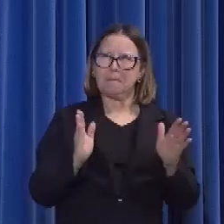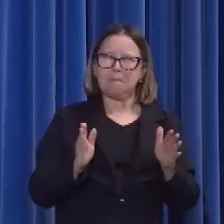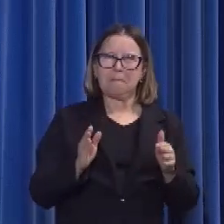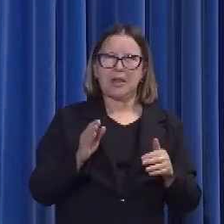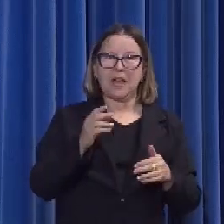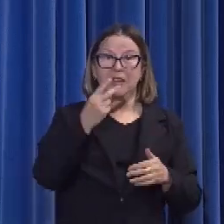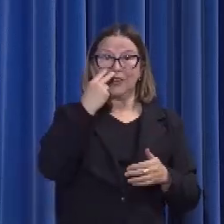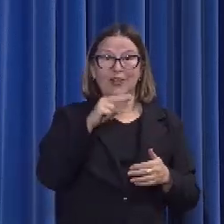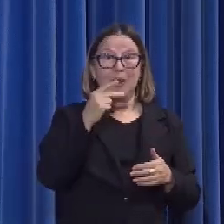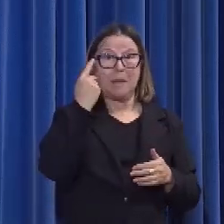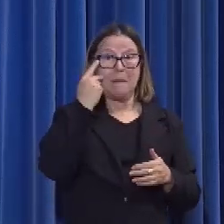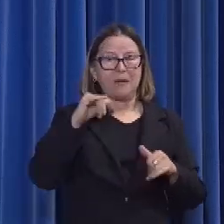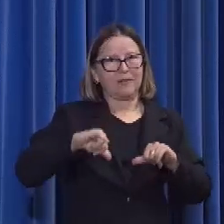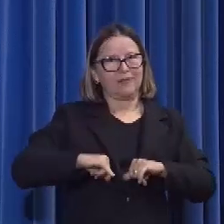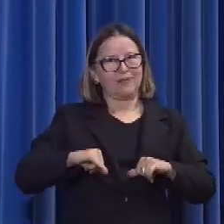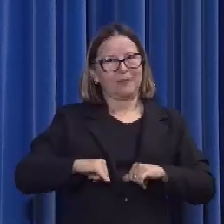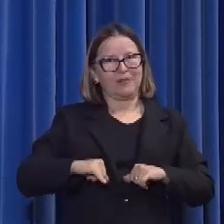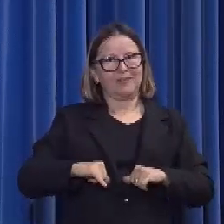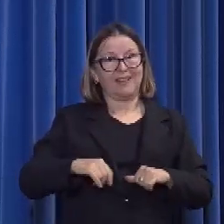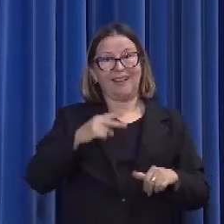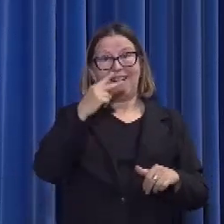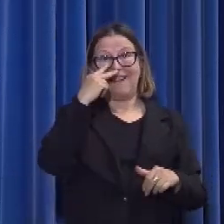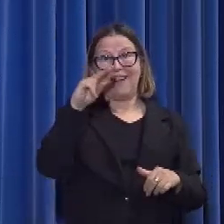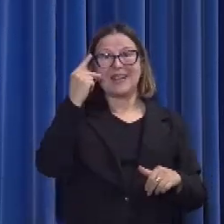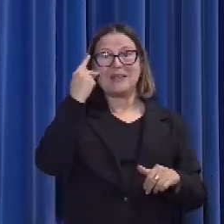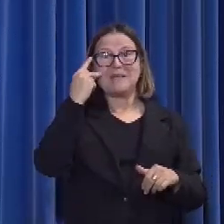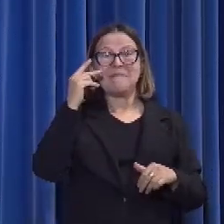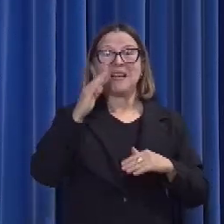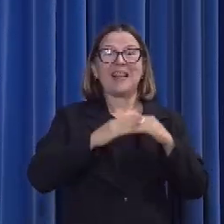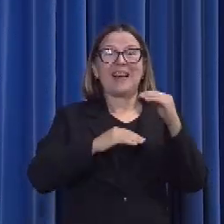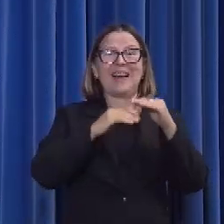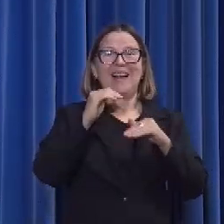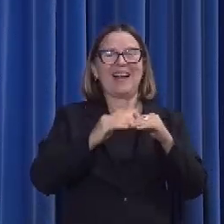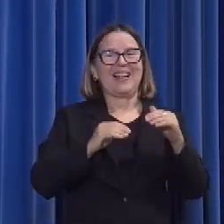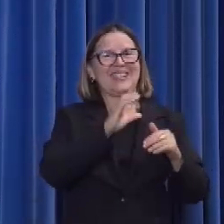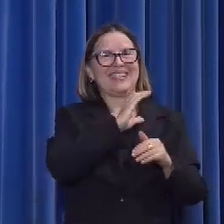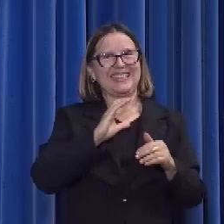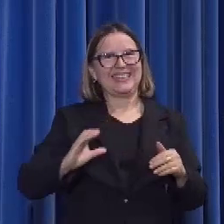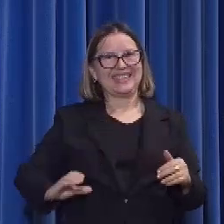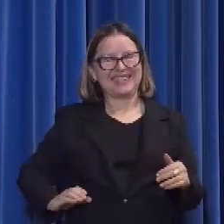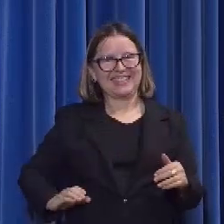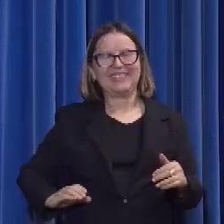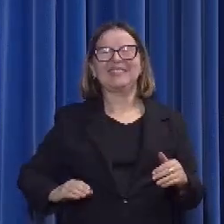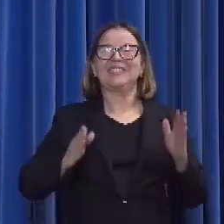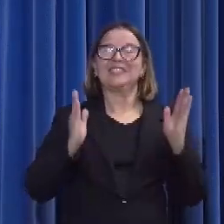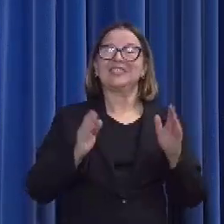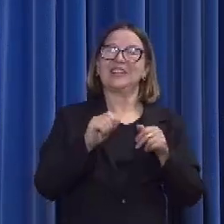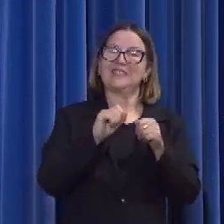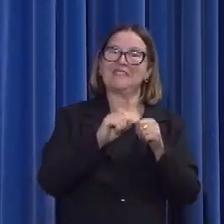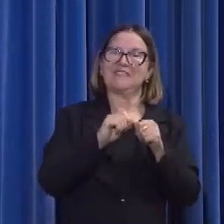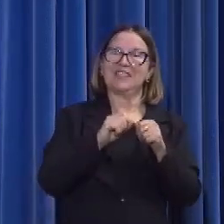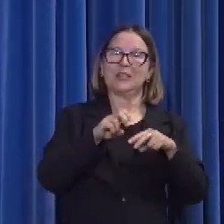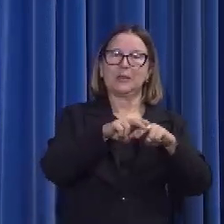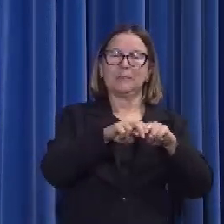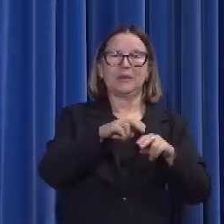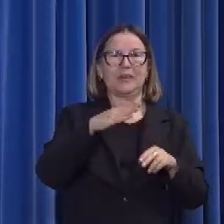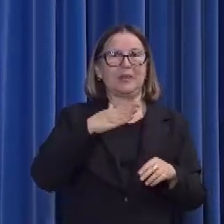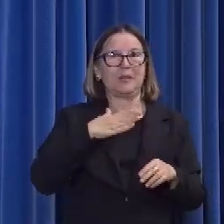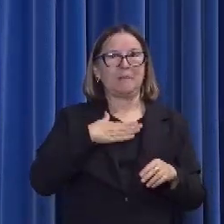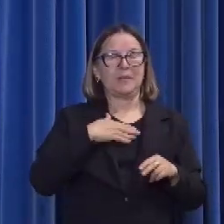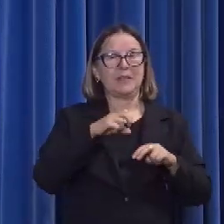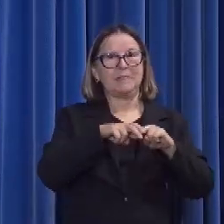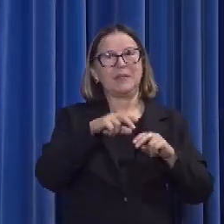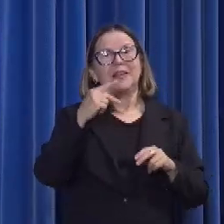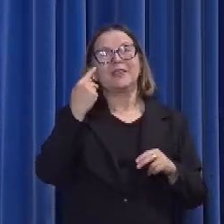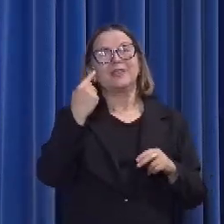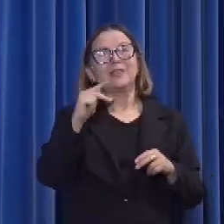sofrimentos e olhe para aquilo que Cristo fez pela sua vida, pela minha vida, o que Ele pode fazer pela vida da sua